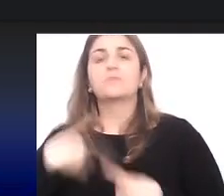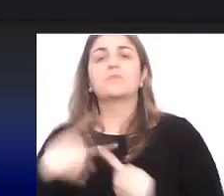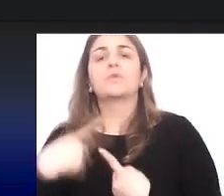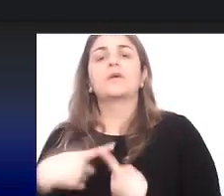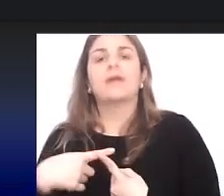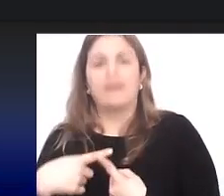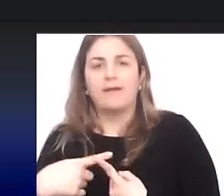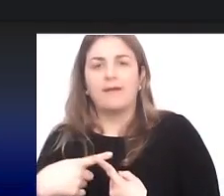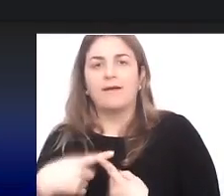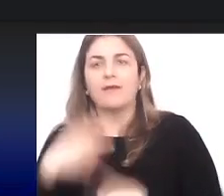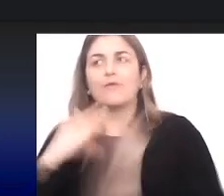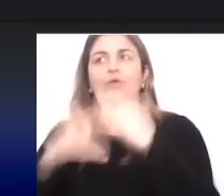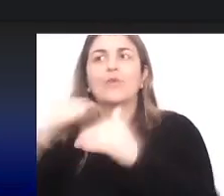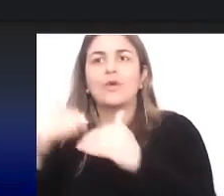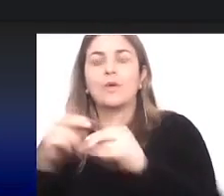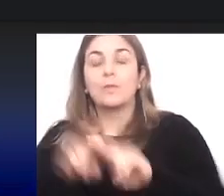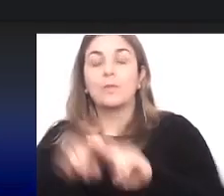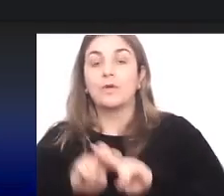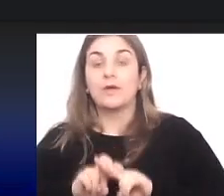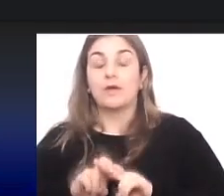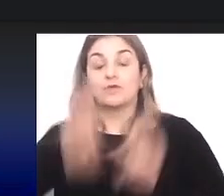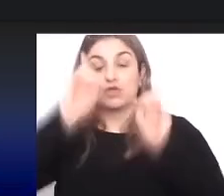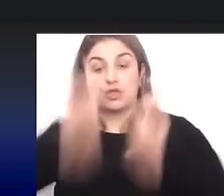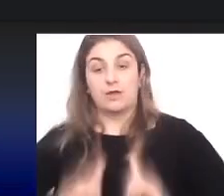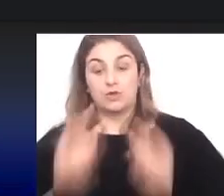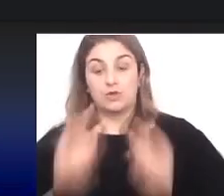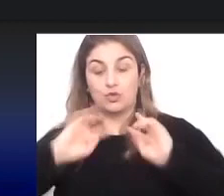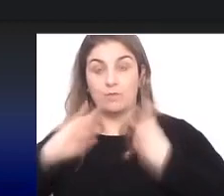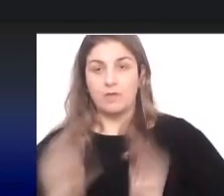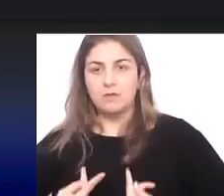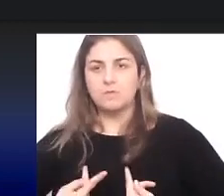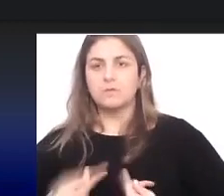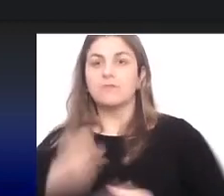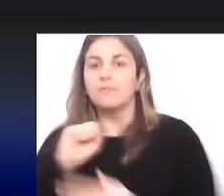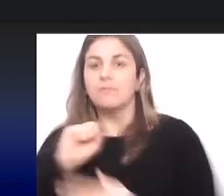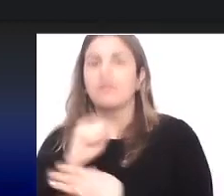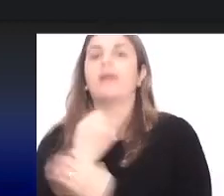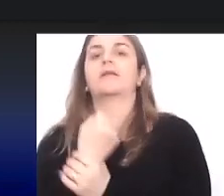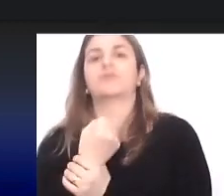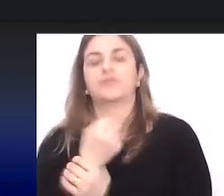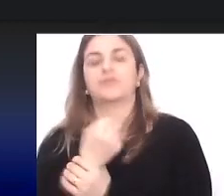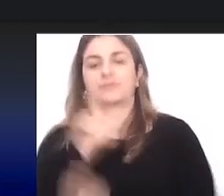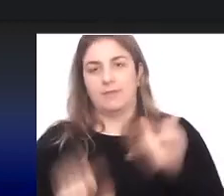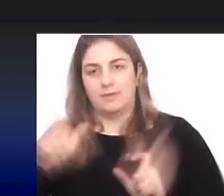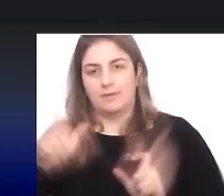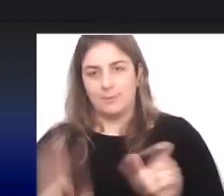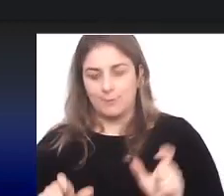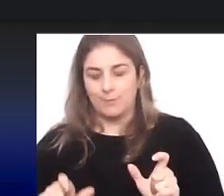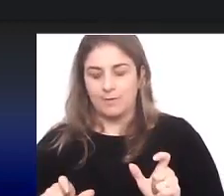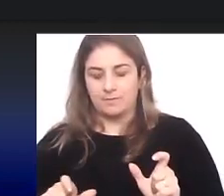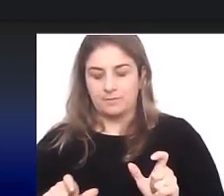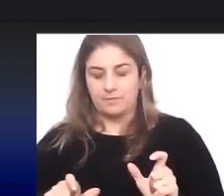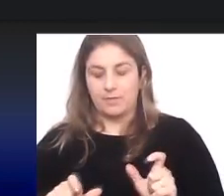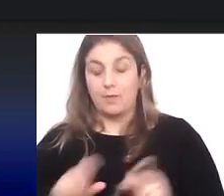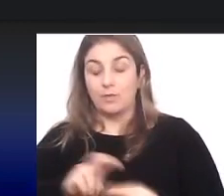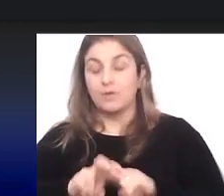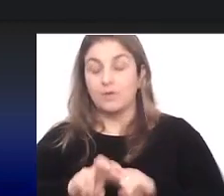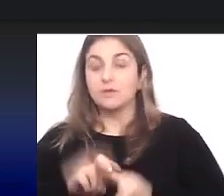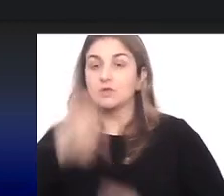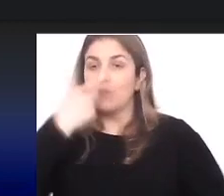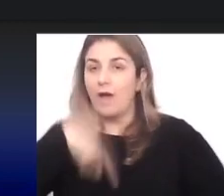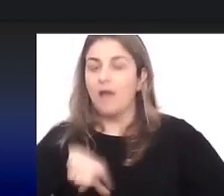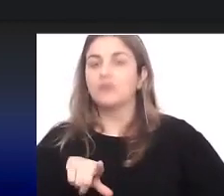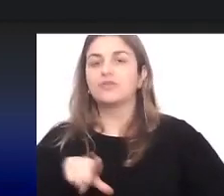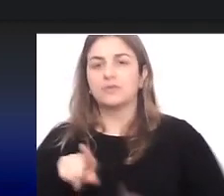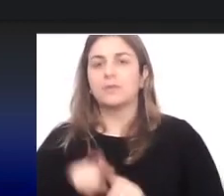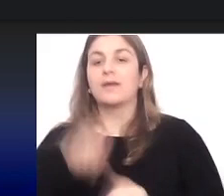os direitos humanos sejam cada vez mais preservados. E eu acho penso que essa evolução tem